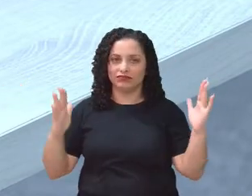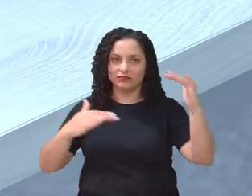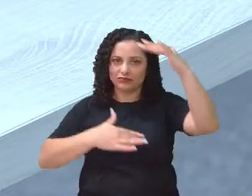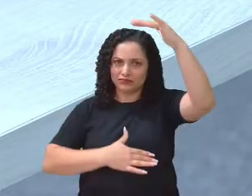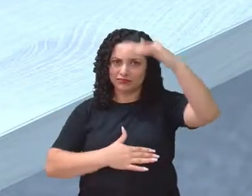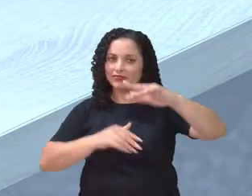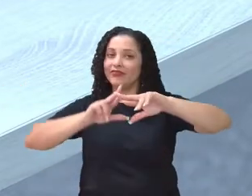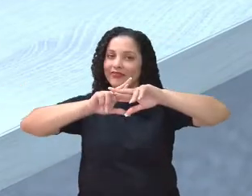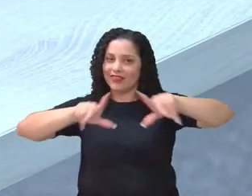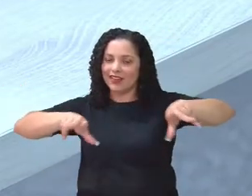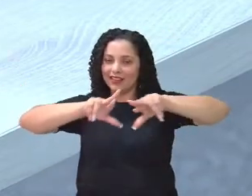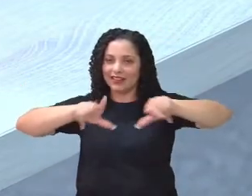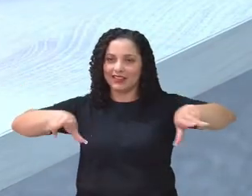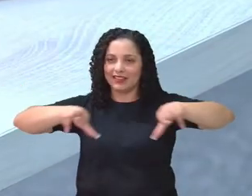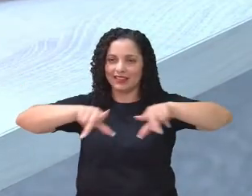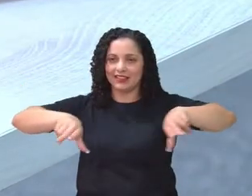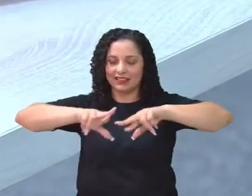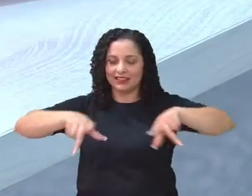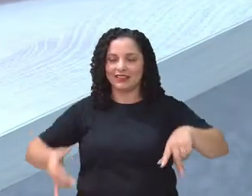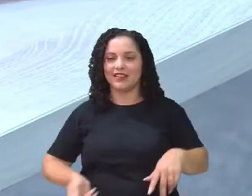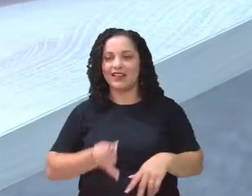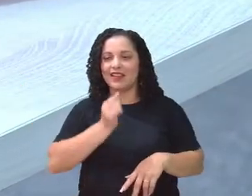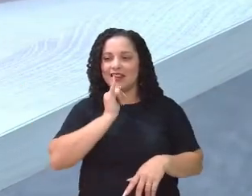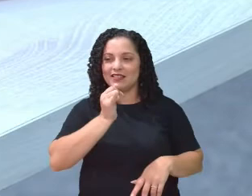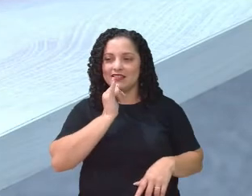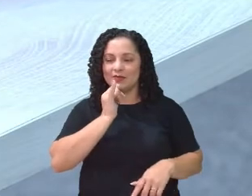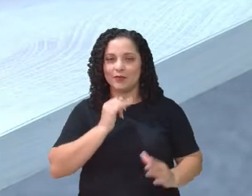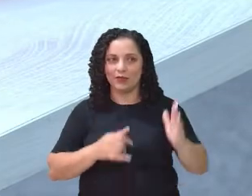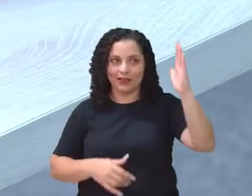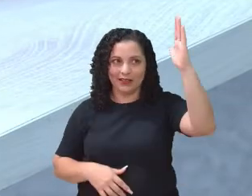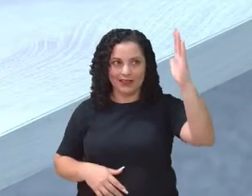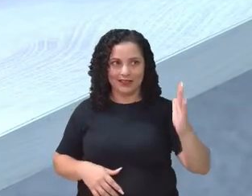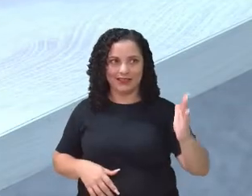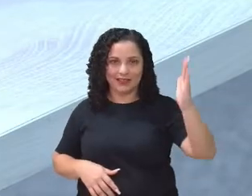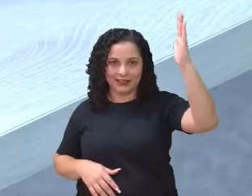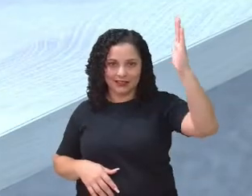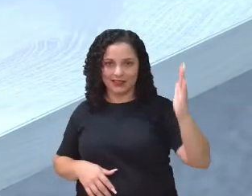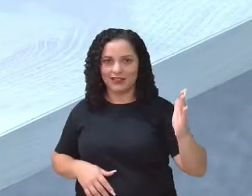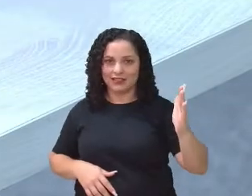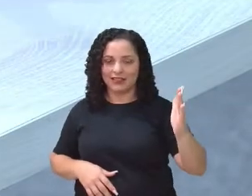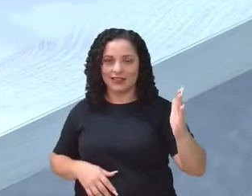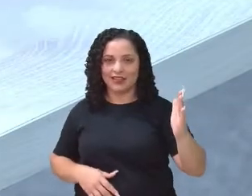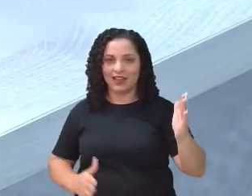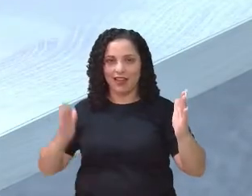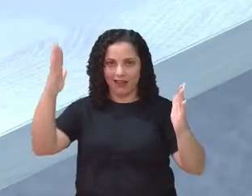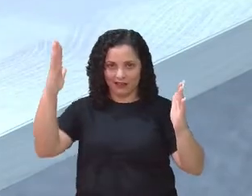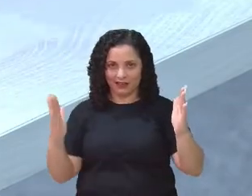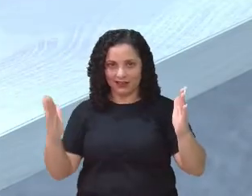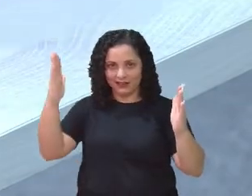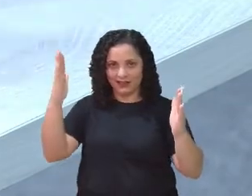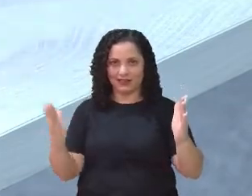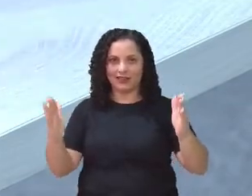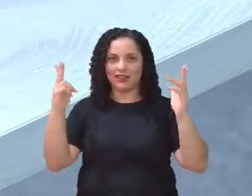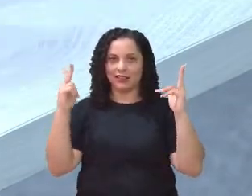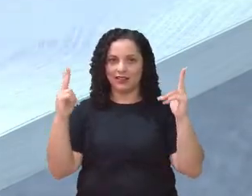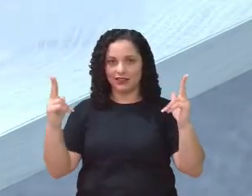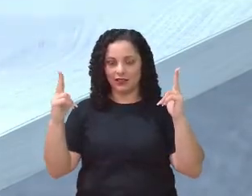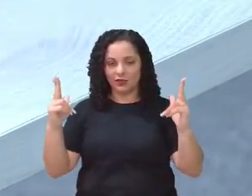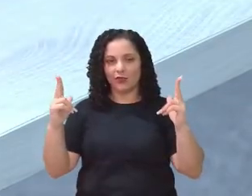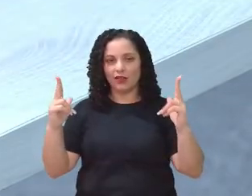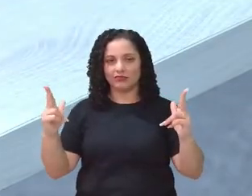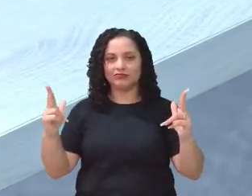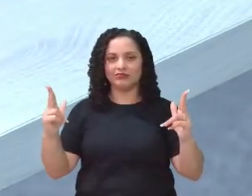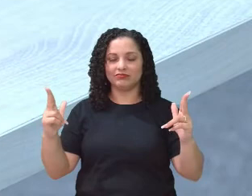medida. Pode notar aqui, ó, que eu tenho que esse lado aqui, ele é congruente a esse, ele tem a mesma medida, os